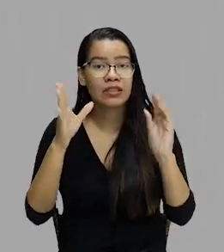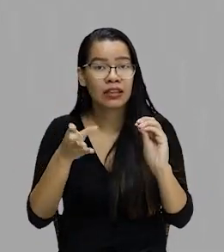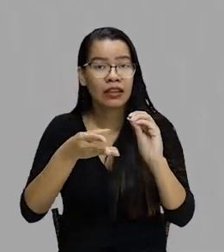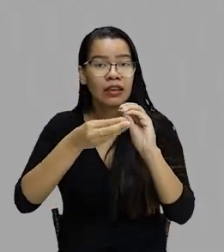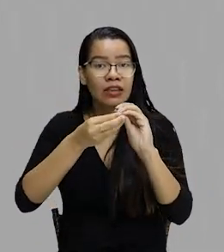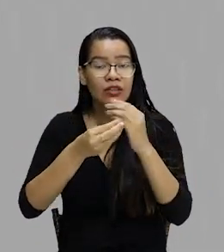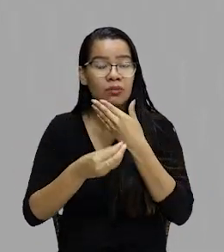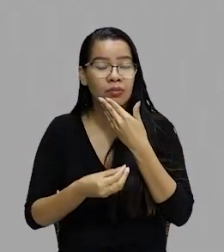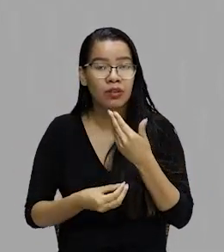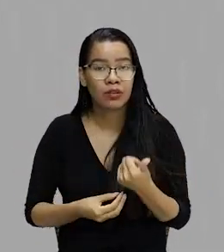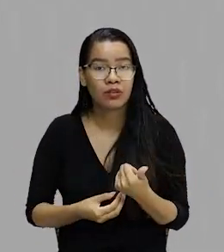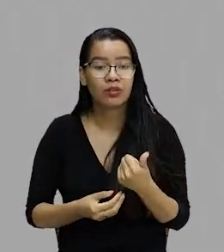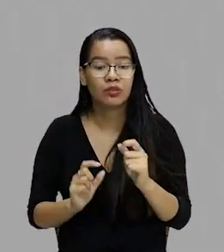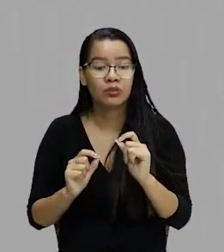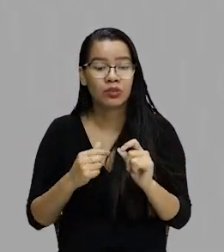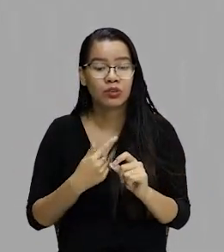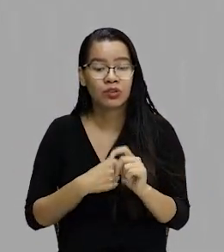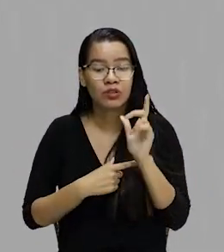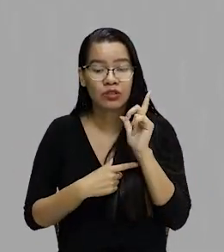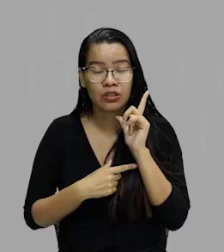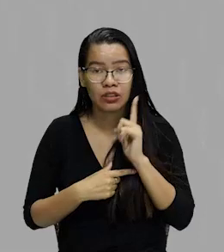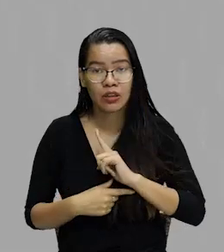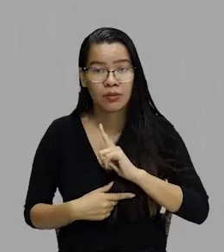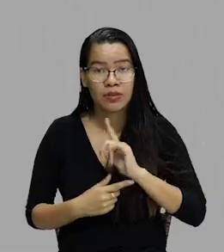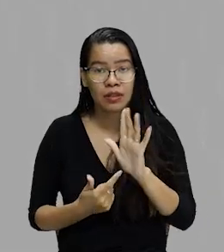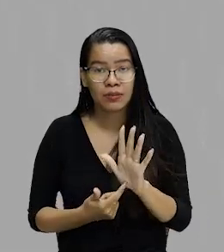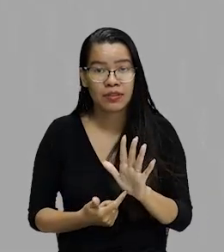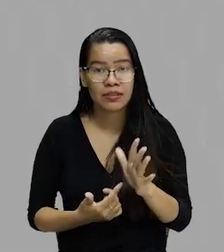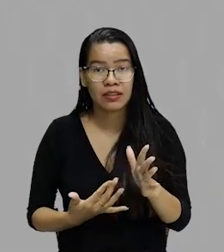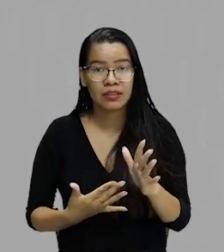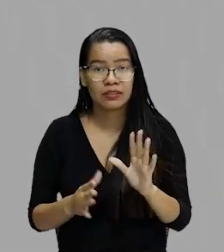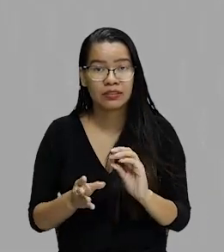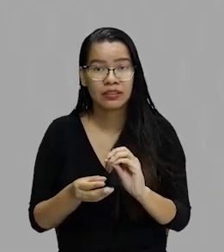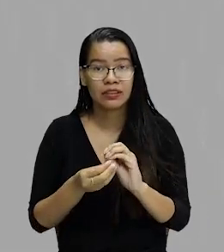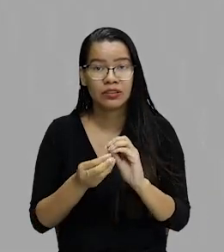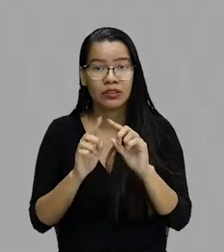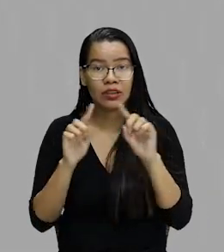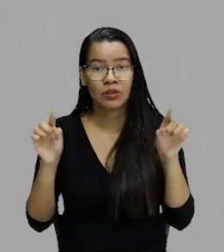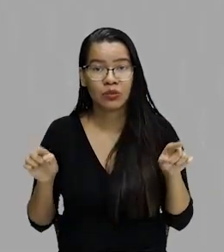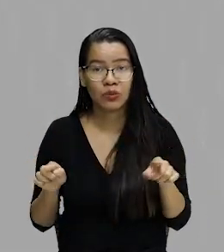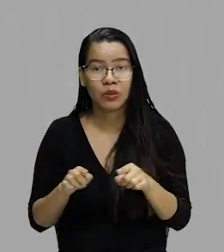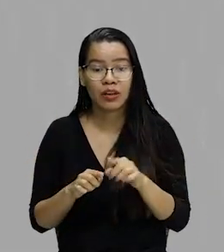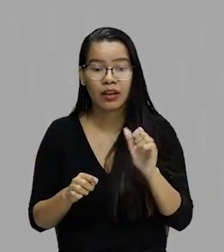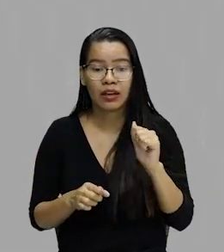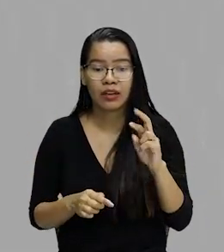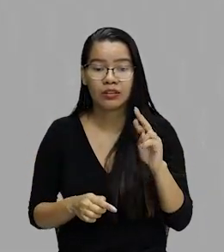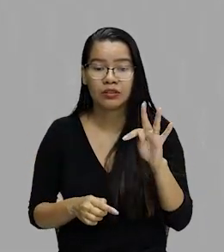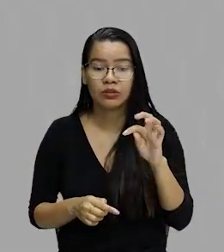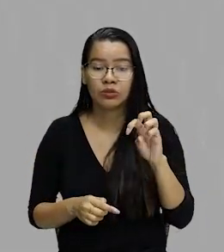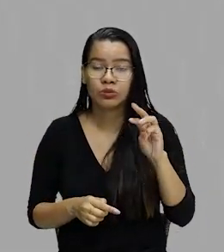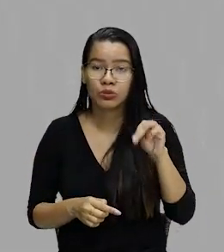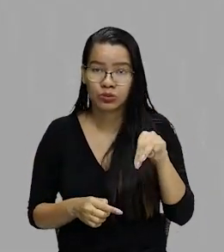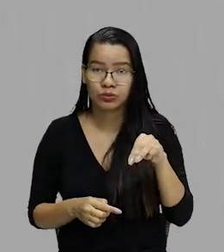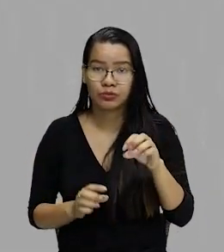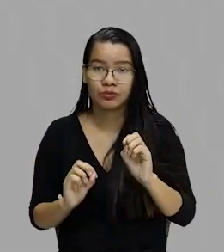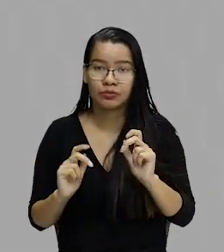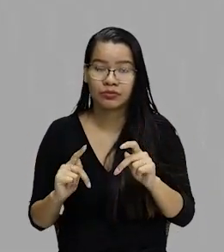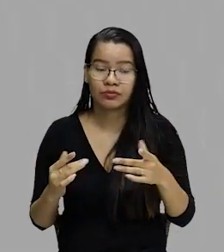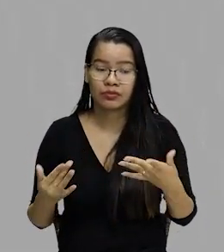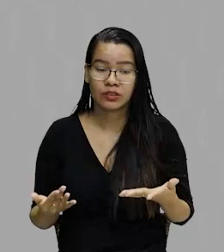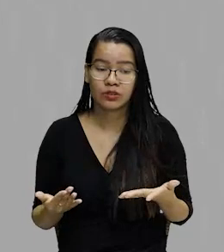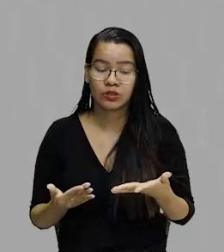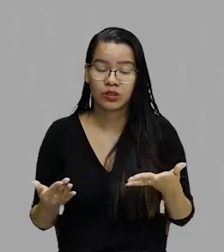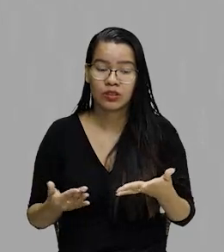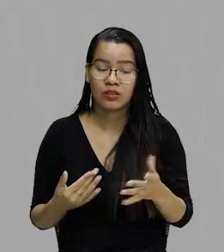melhor naquilo que nós temos apresentados dentro desta condição aqui que está sendo trazida. Então, nós